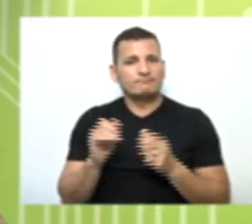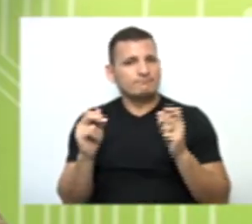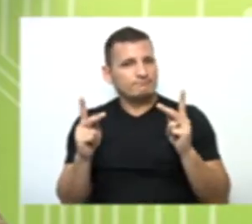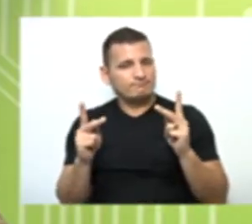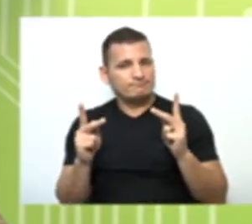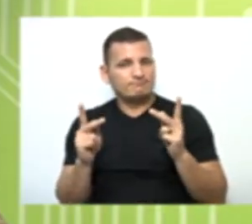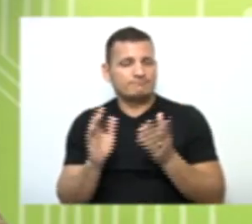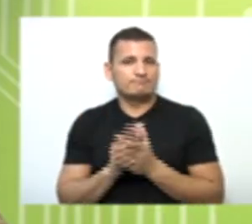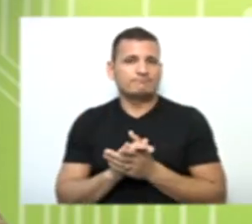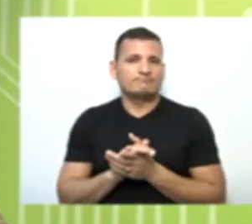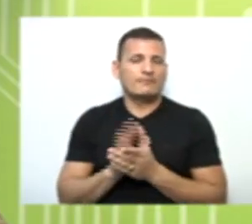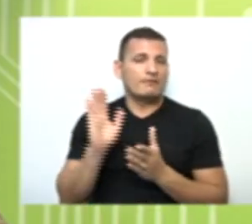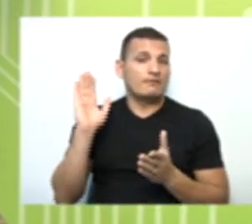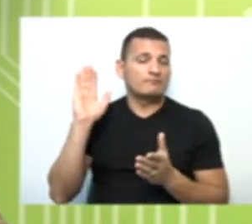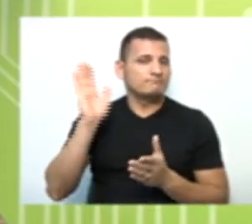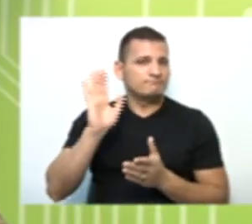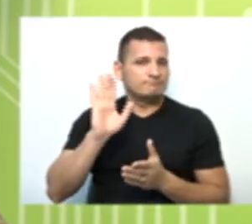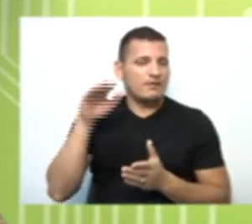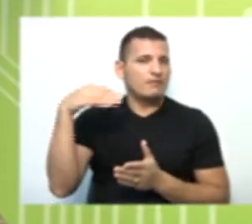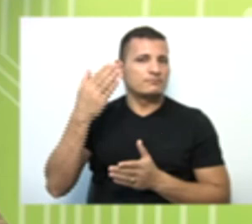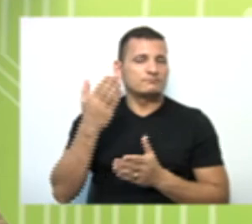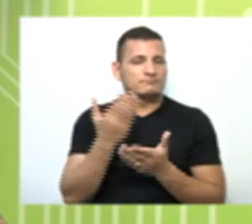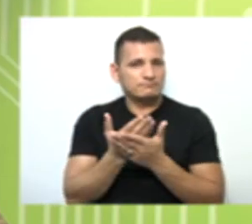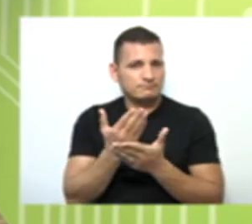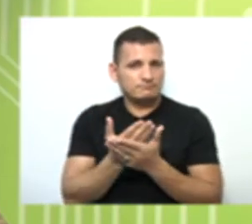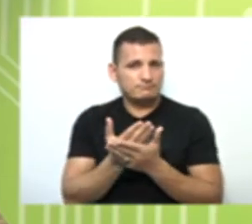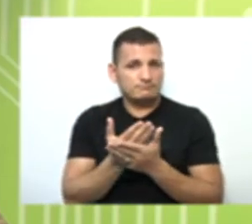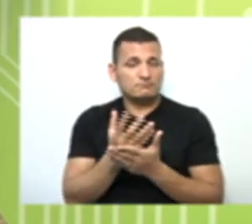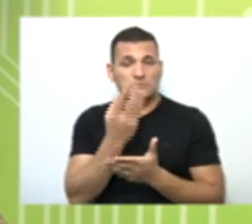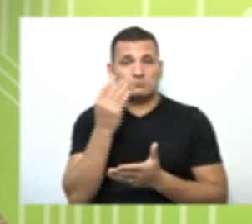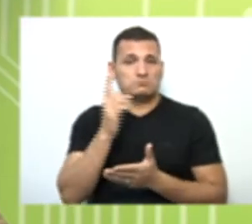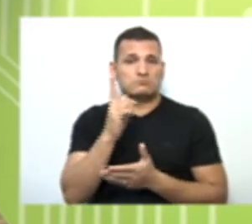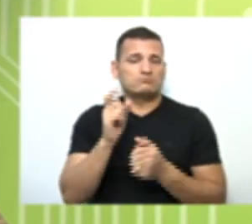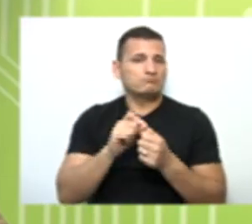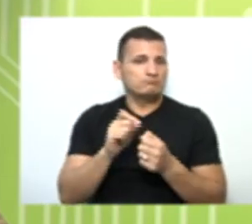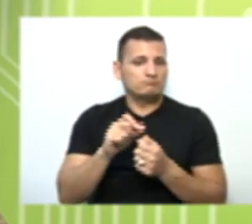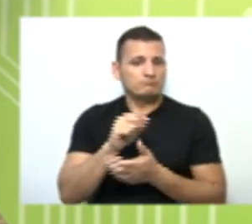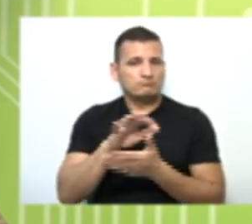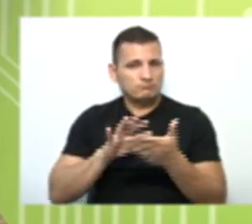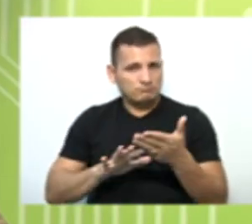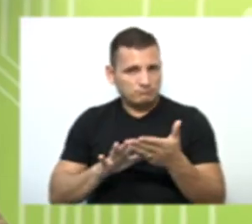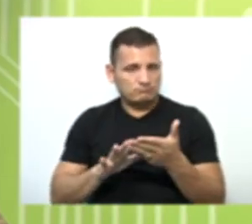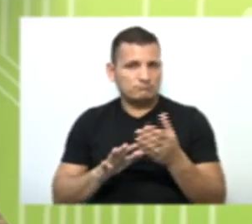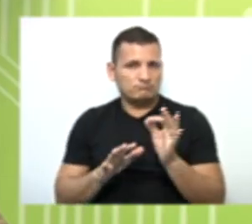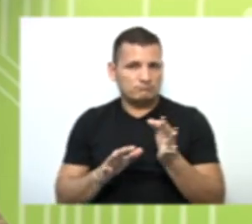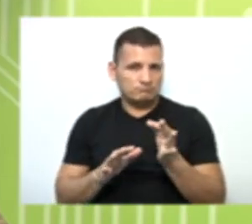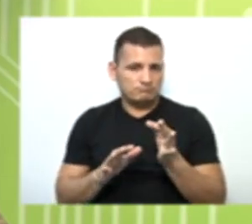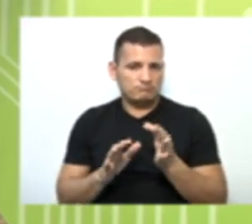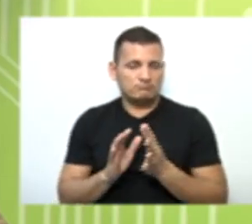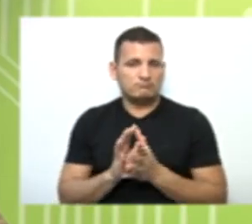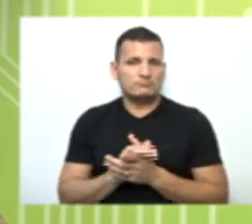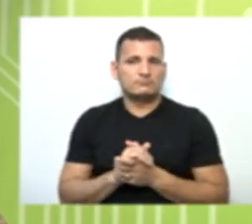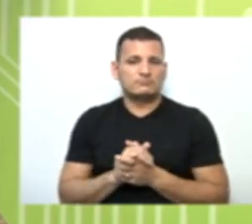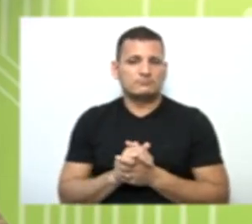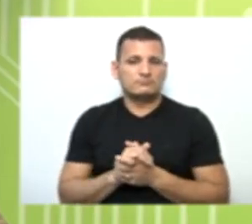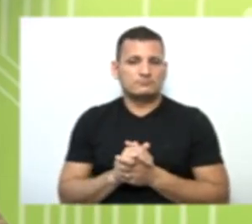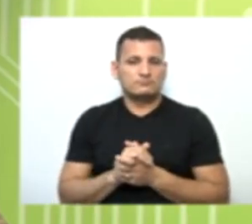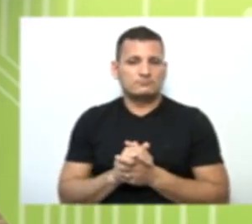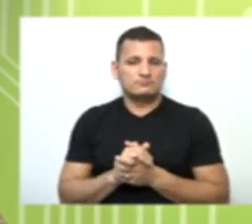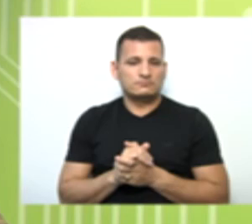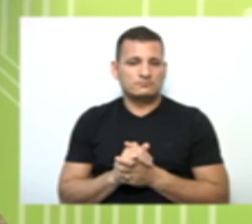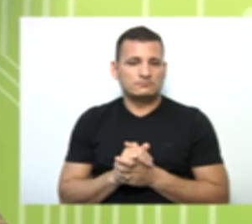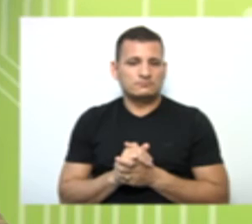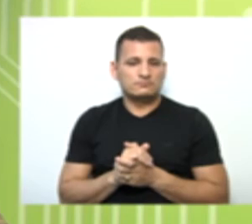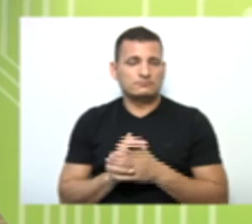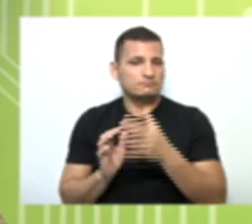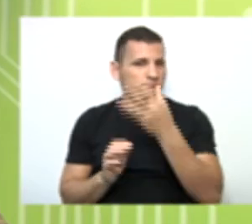nossa próxima aula, se Deus quiser, né? E não esqueçam de realizar a atividade de percurso, gente.